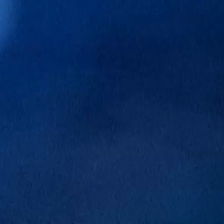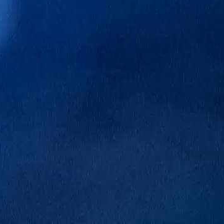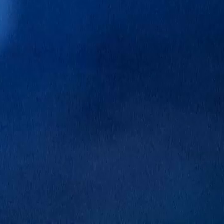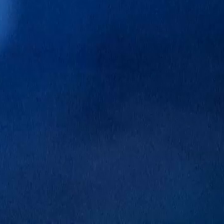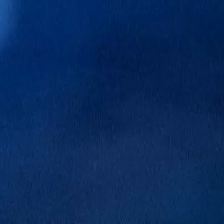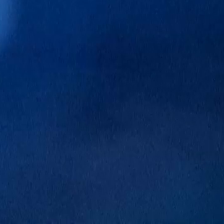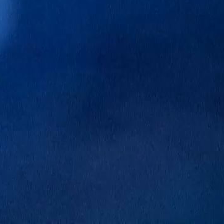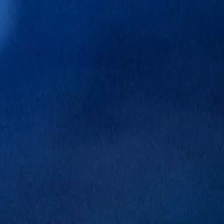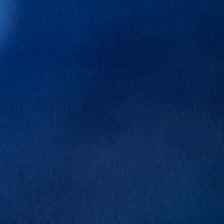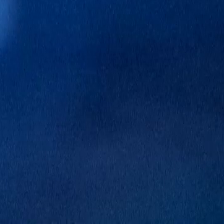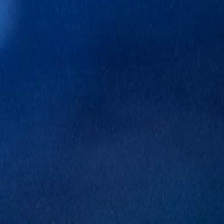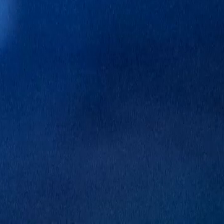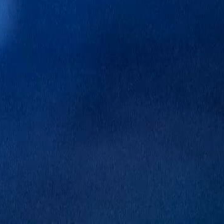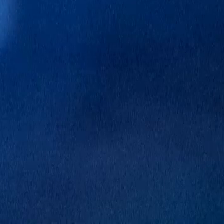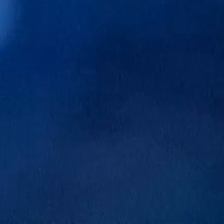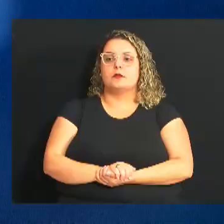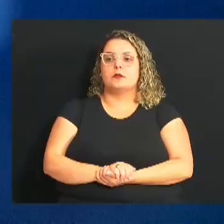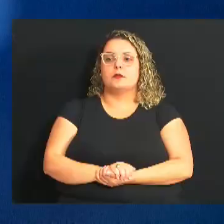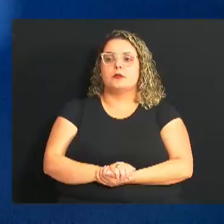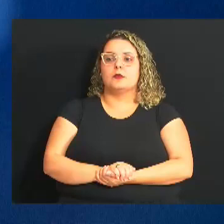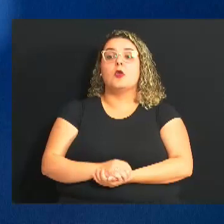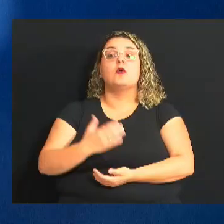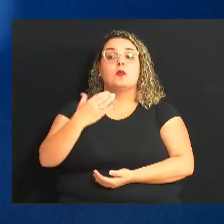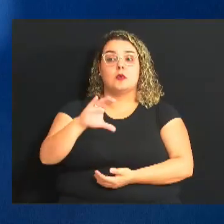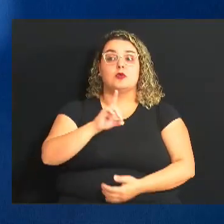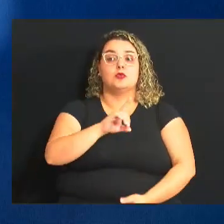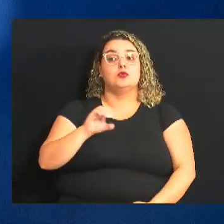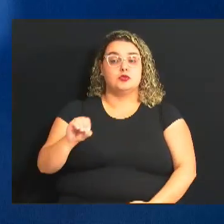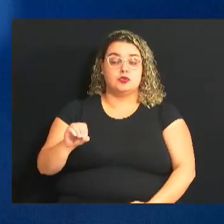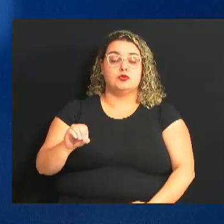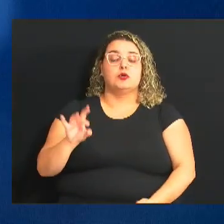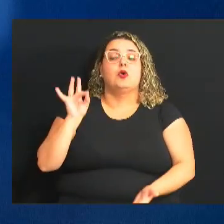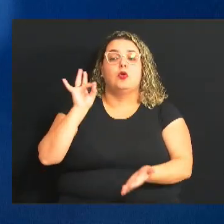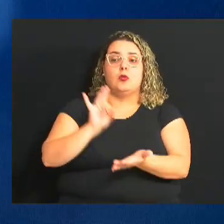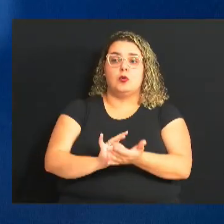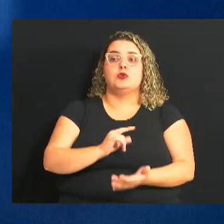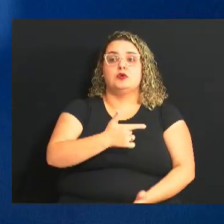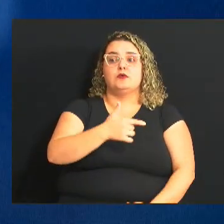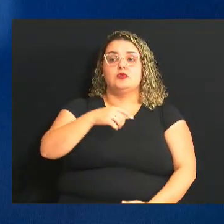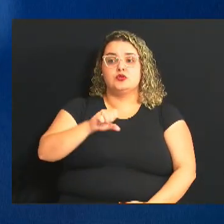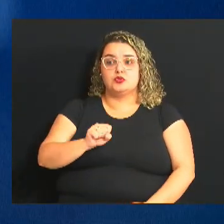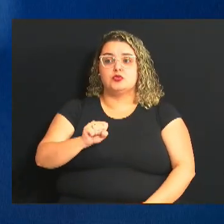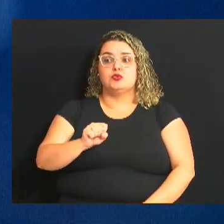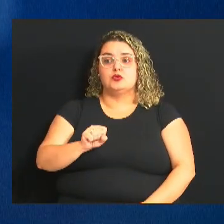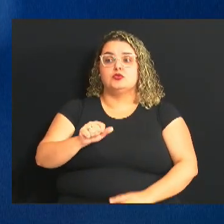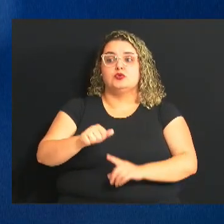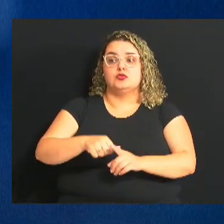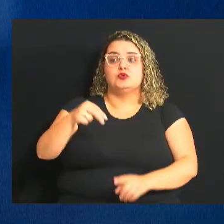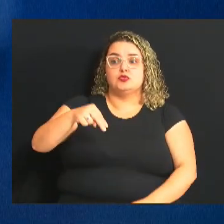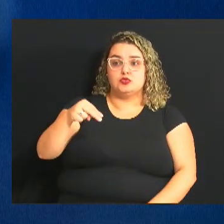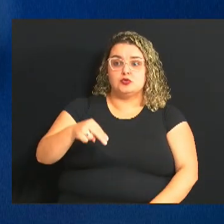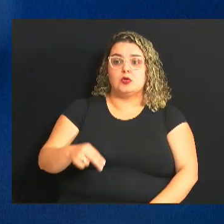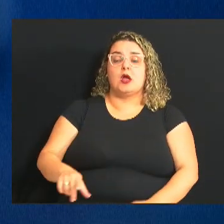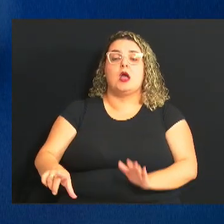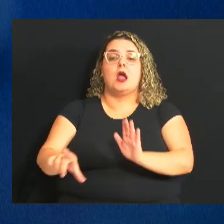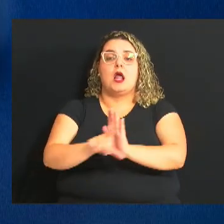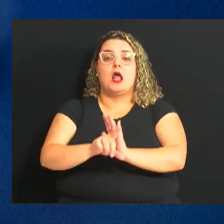Foi publicado no Diário Oficial do dia 28 de novembro a lei de autoria do vereador Luiz Cirilo, número